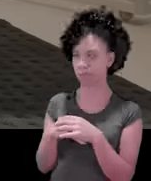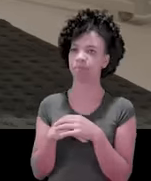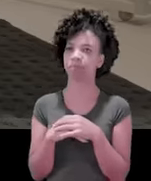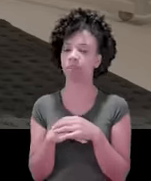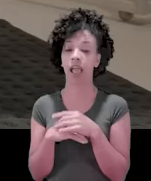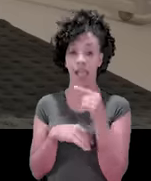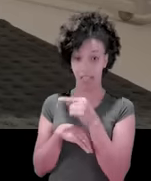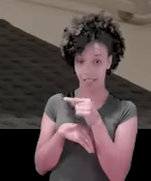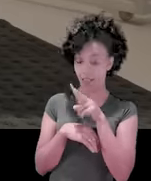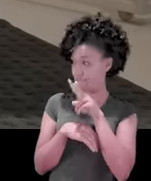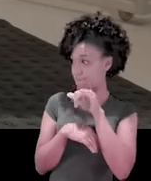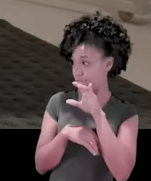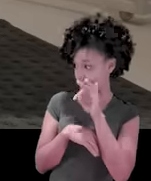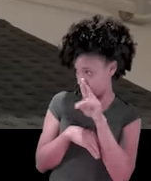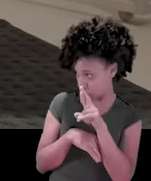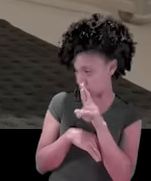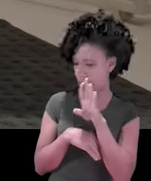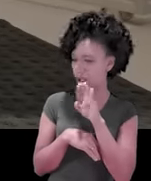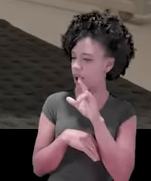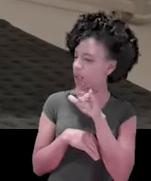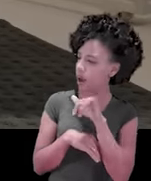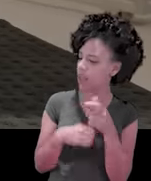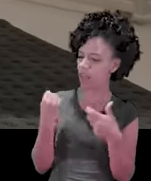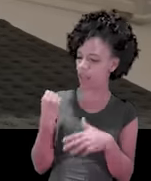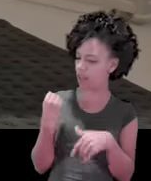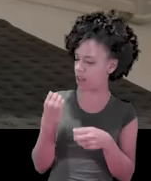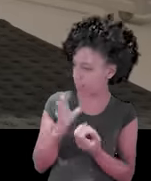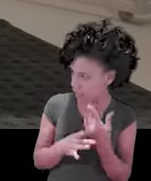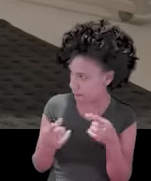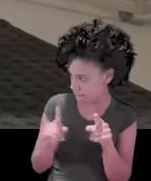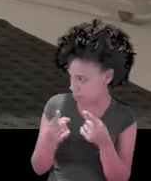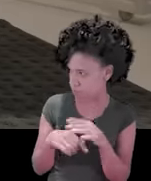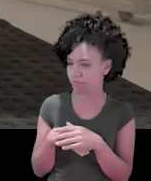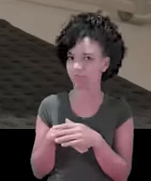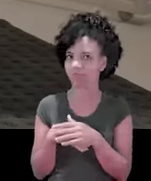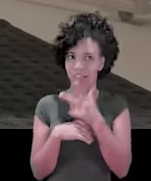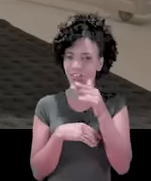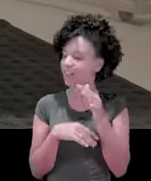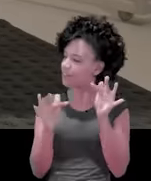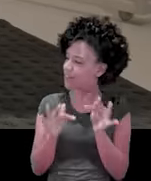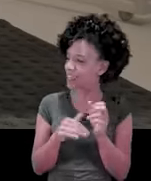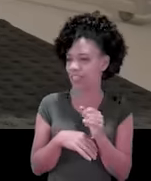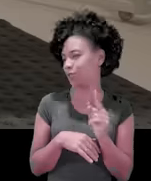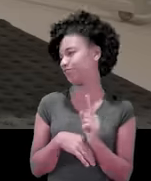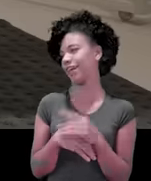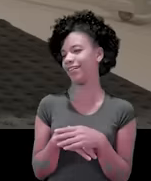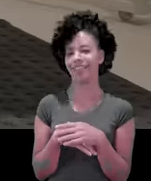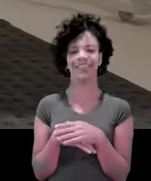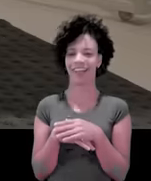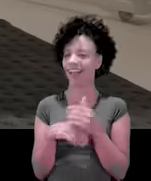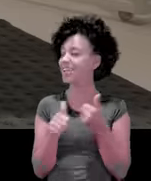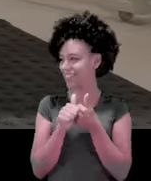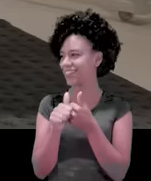você esse maluco que o Vítor claro como o mundo é esse que era um compositor Ele deve estar muito feliz ele não tá ligando